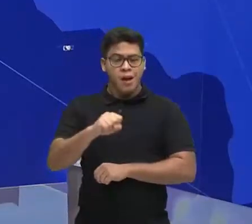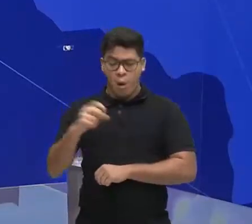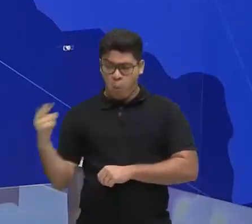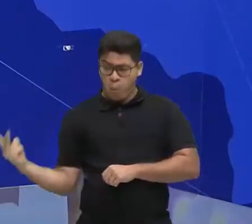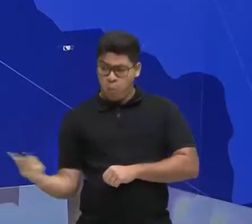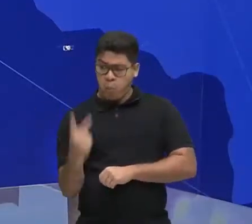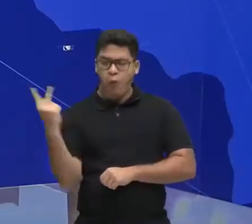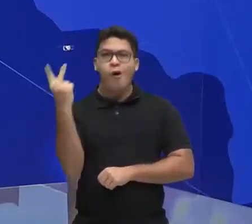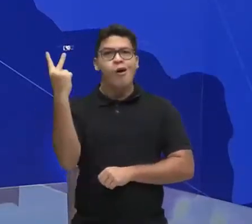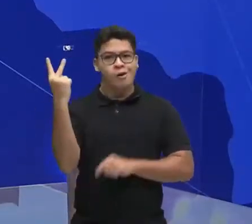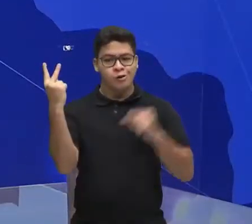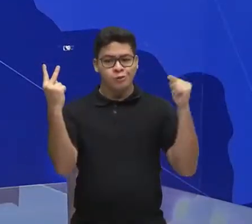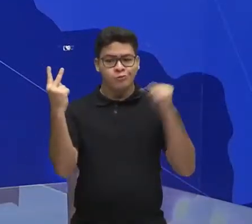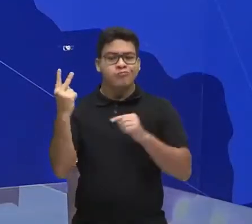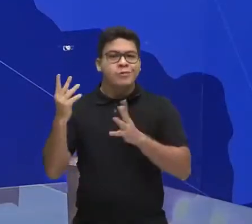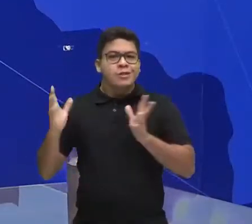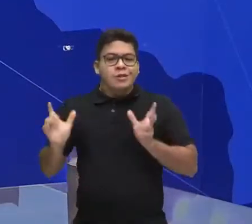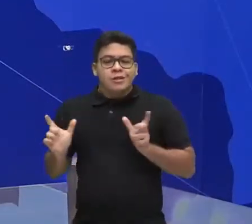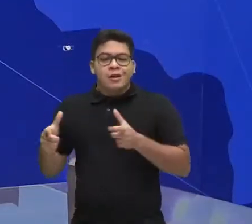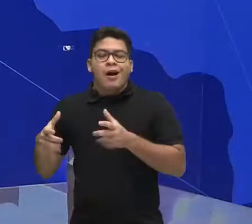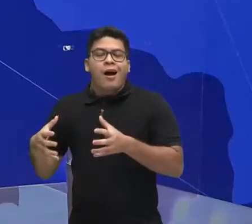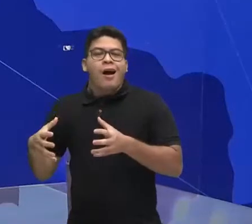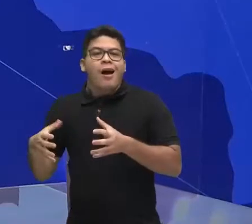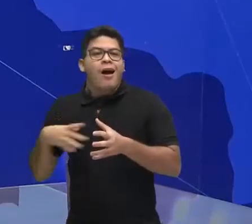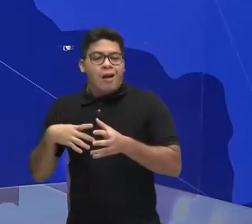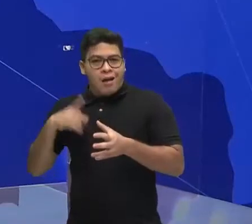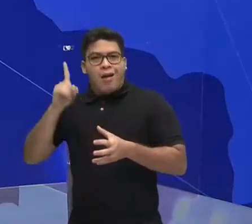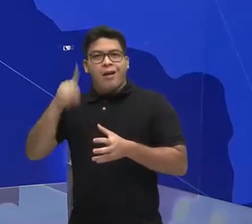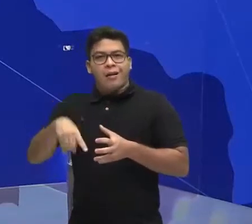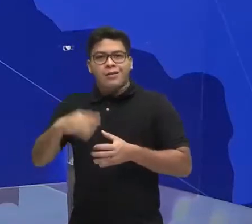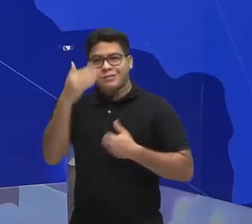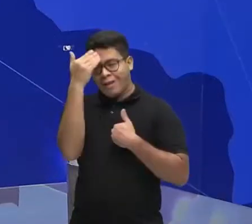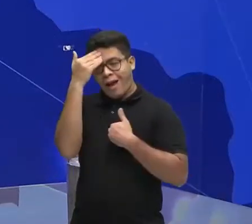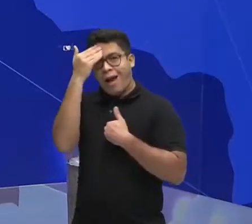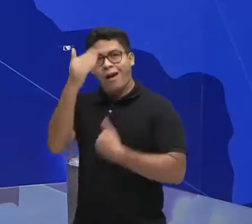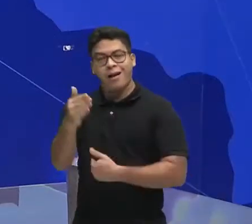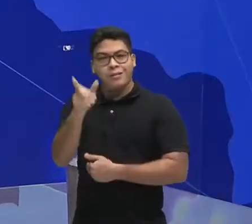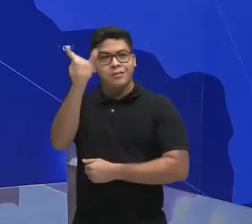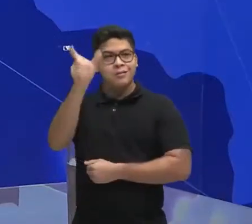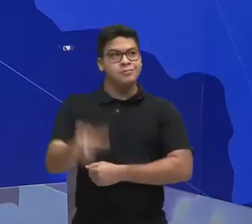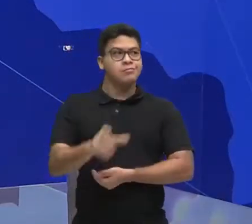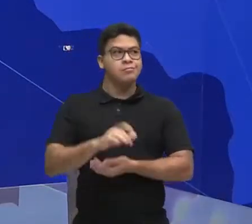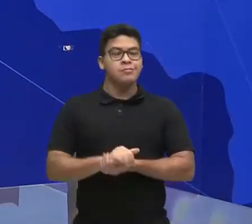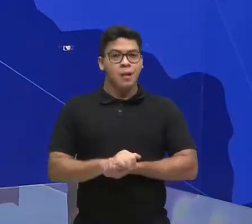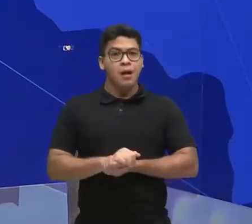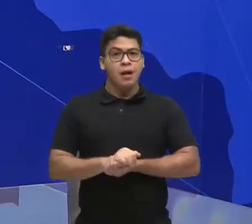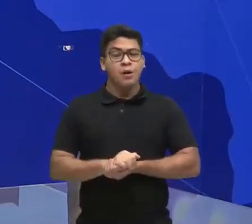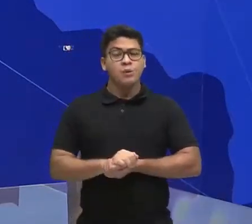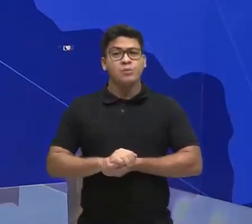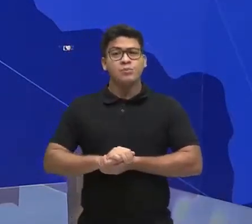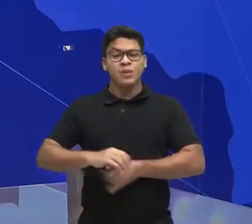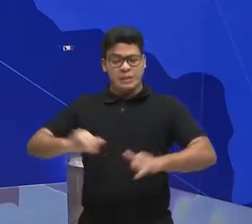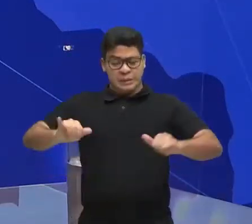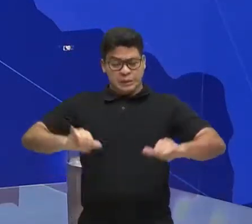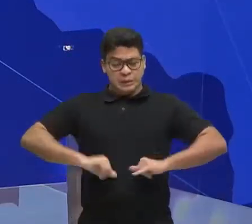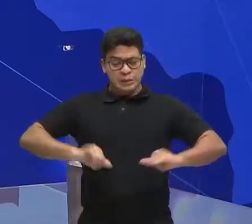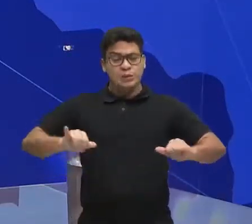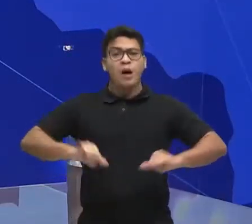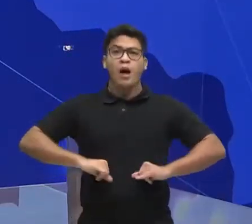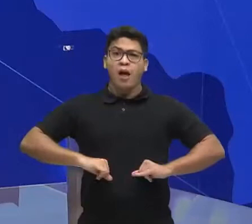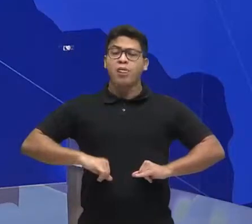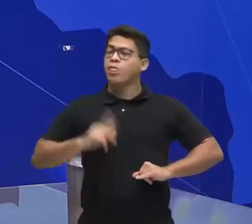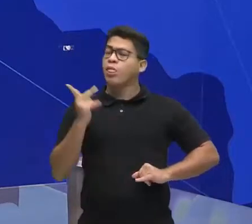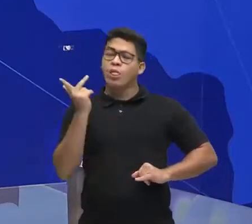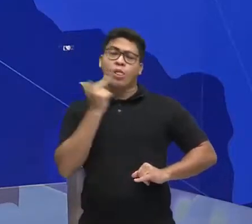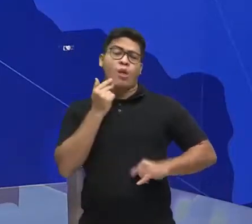esses momentos de felicidade? Será que a gente conseguiria agradecer por eles? Então, o sofrimento